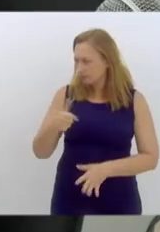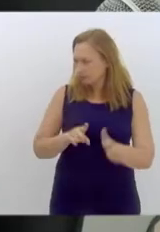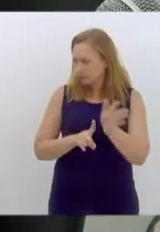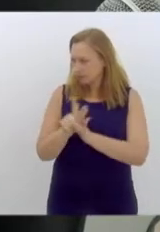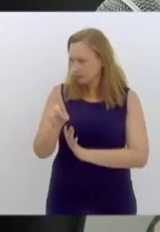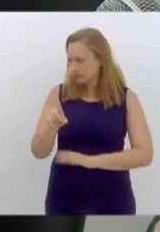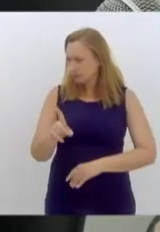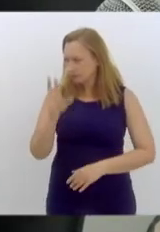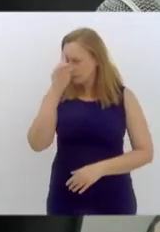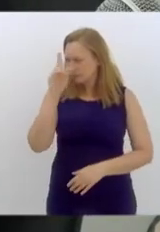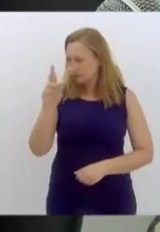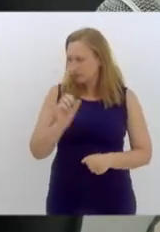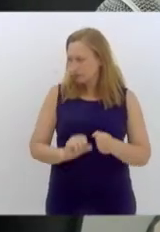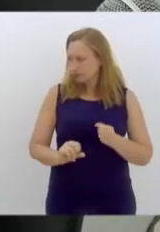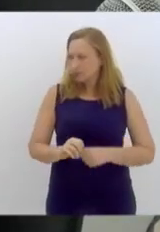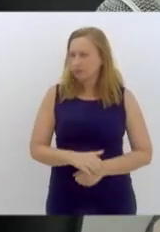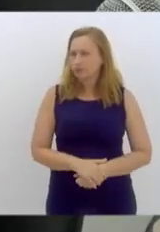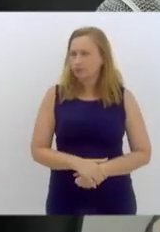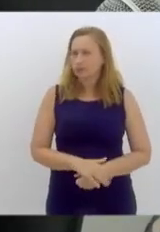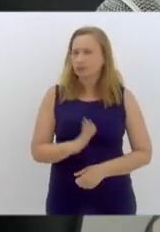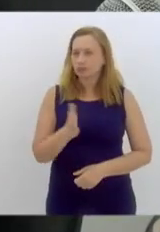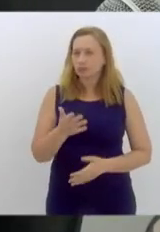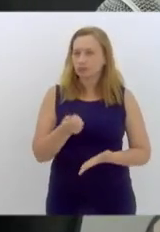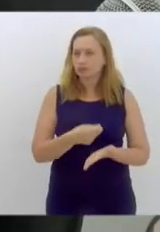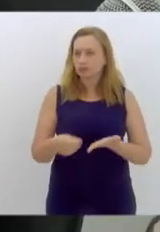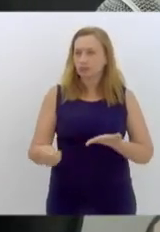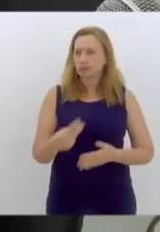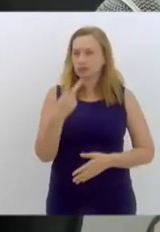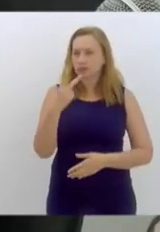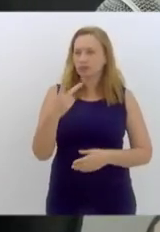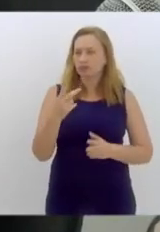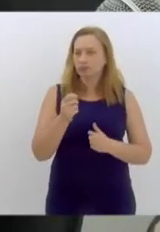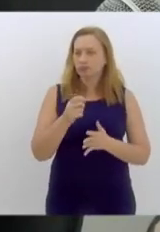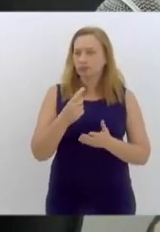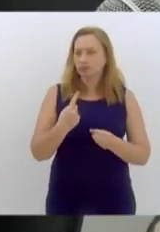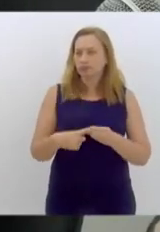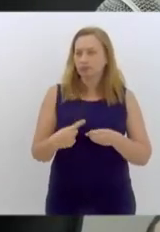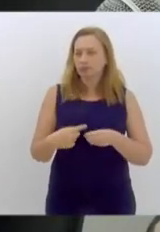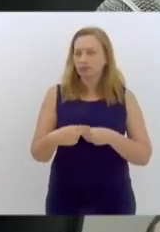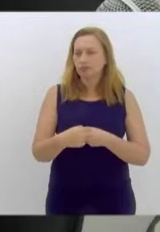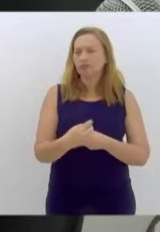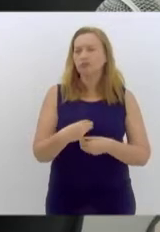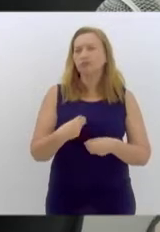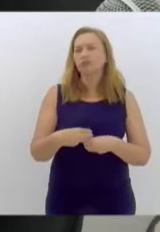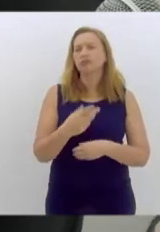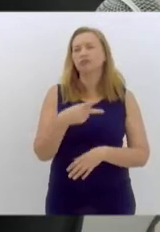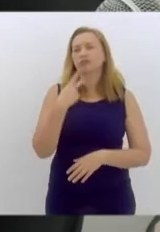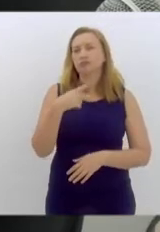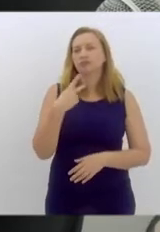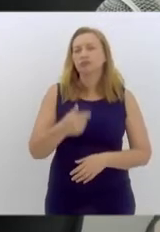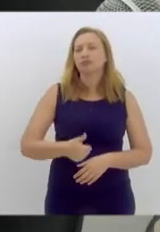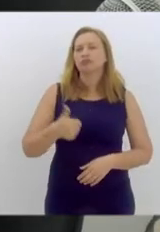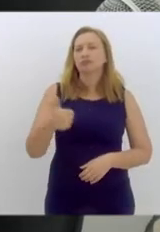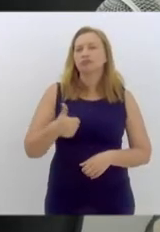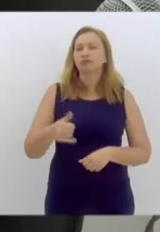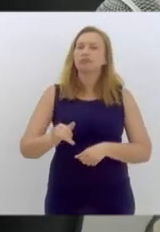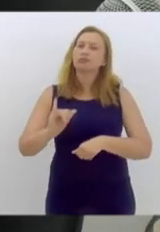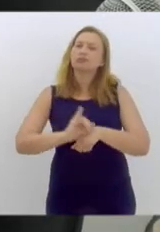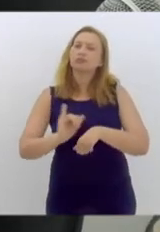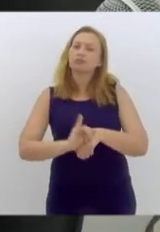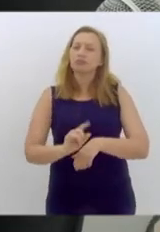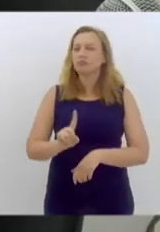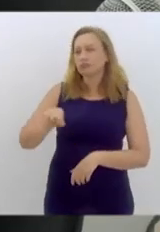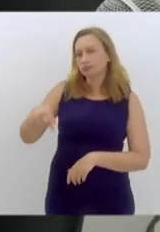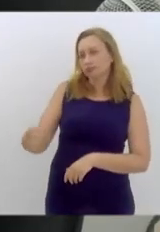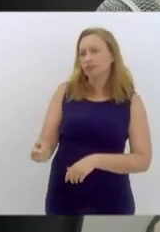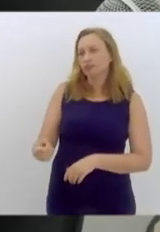pergunta que o senhor fez. Já tem escrito aqui 2 municípios para falar. Primeiro município da capital, depois município de